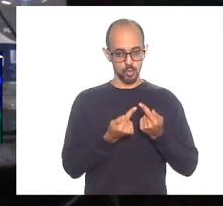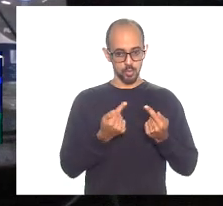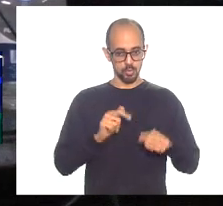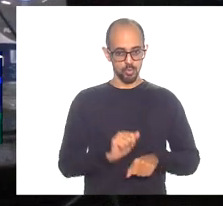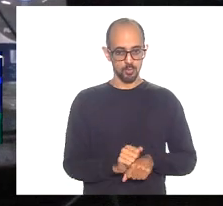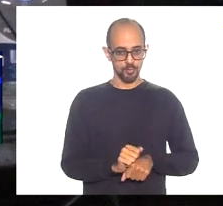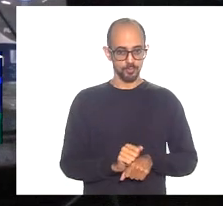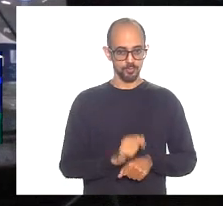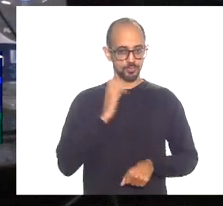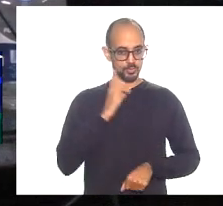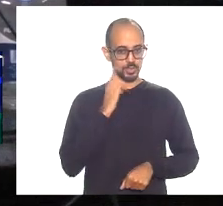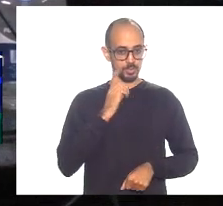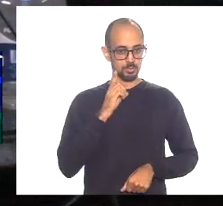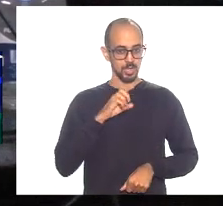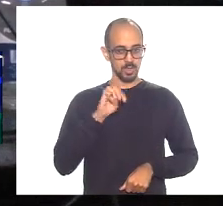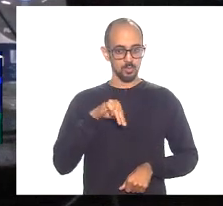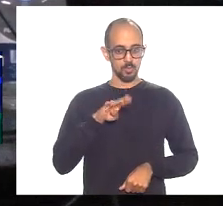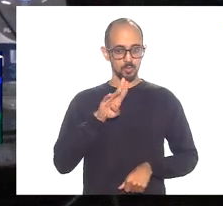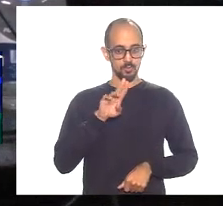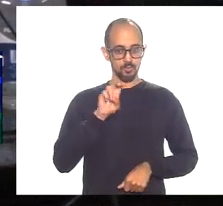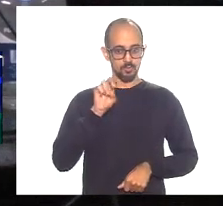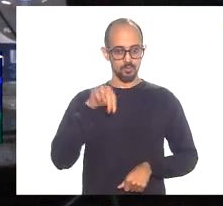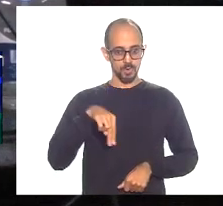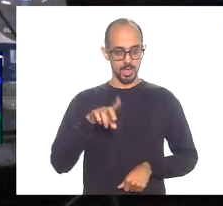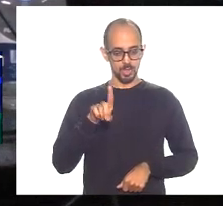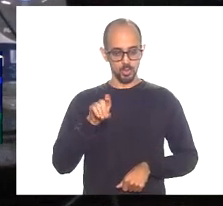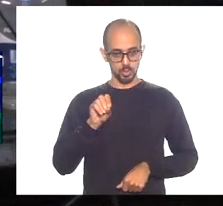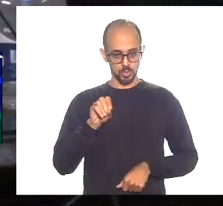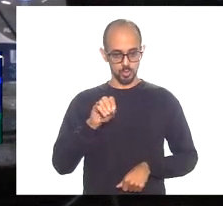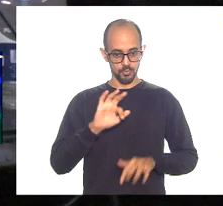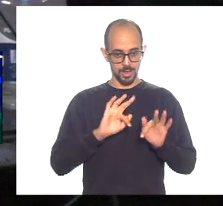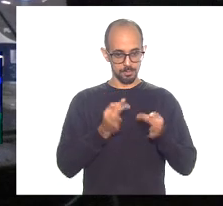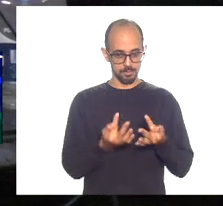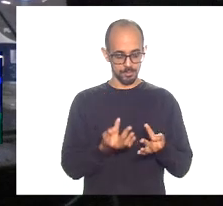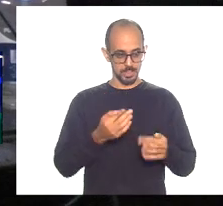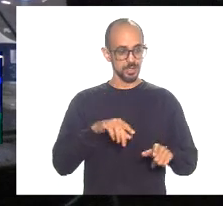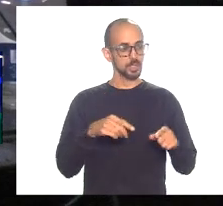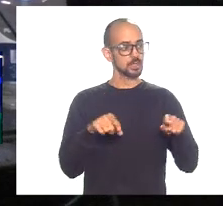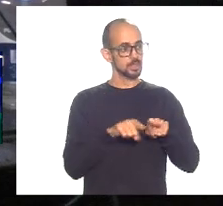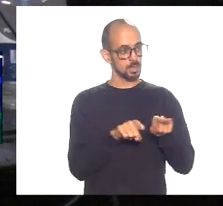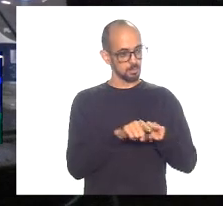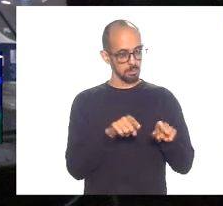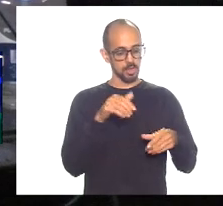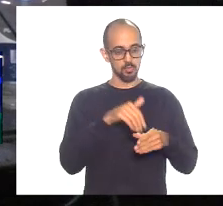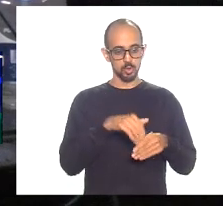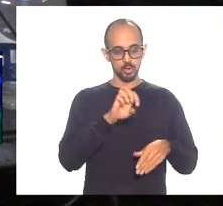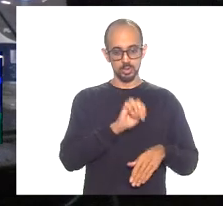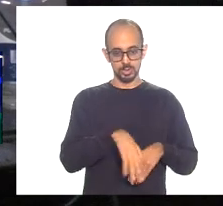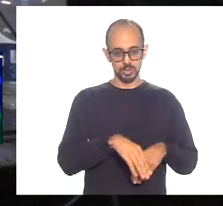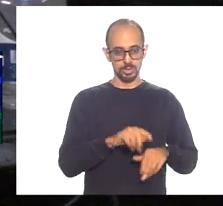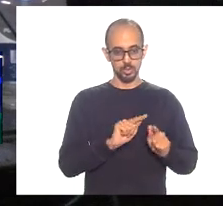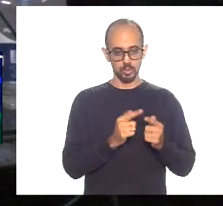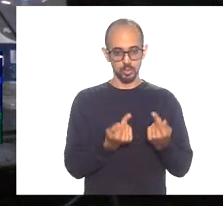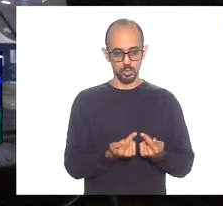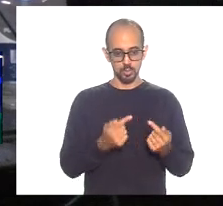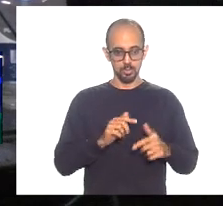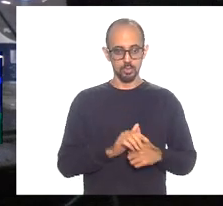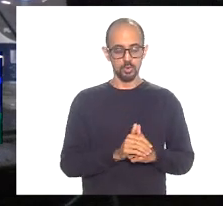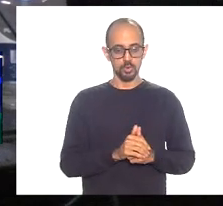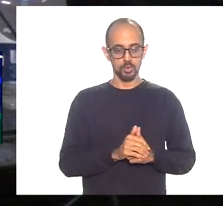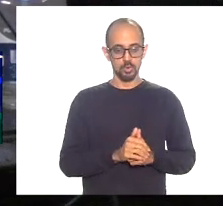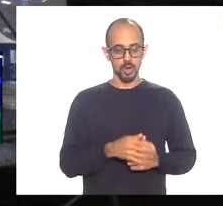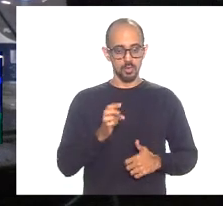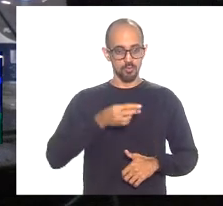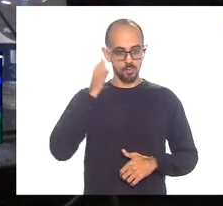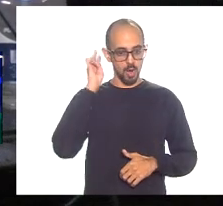Deputado Vandro família é favorável também botou no grupo Deputado